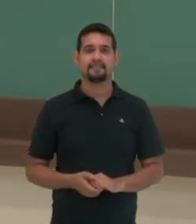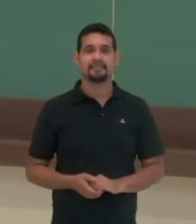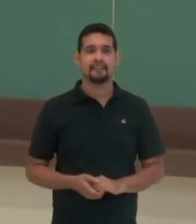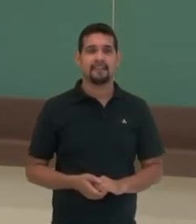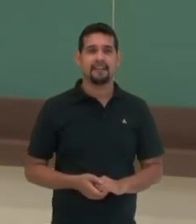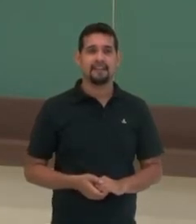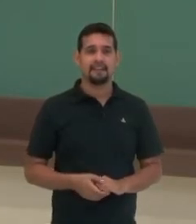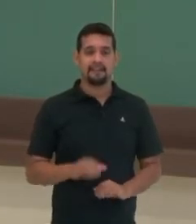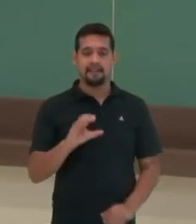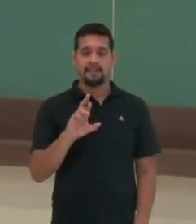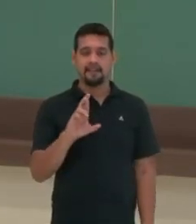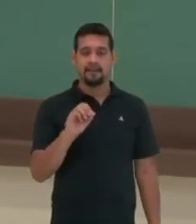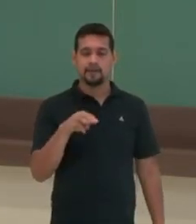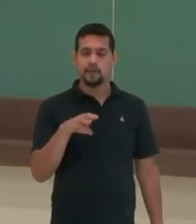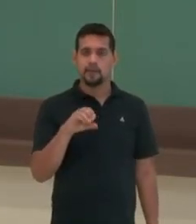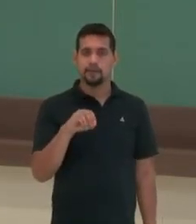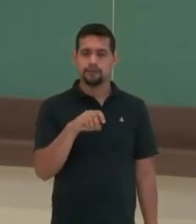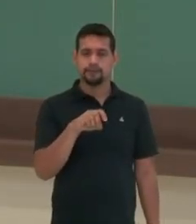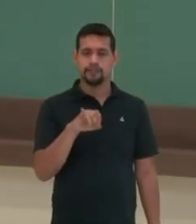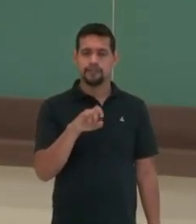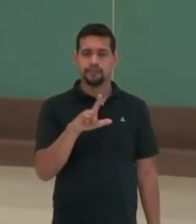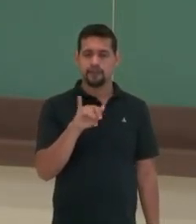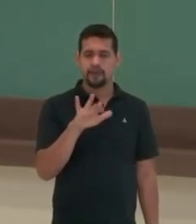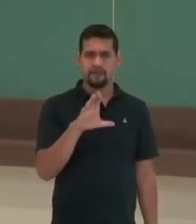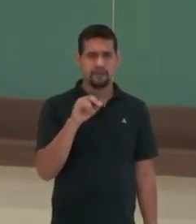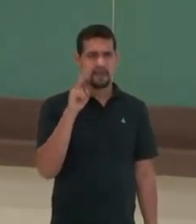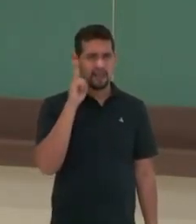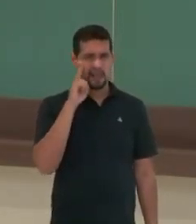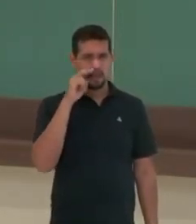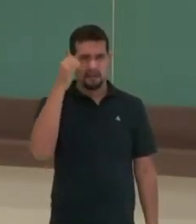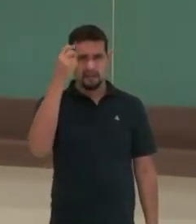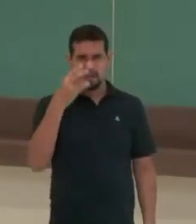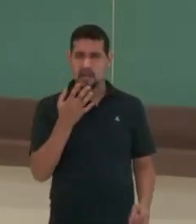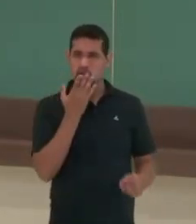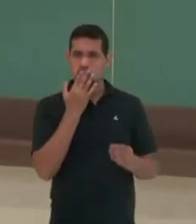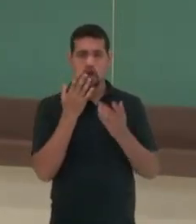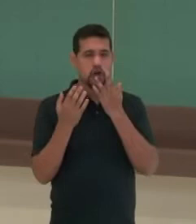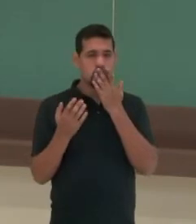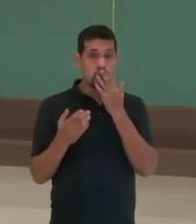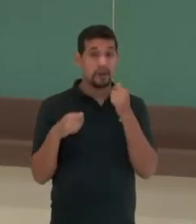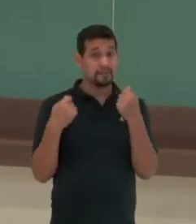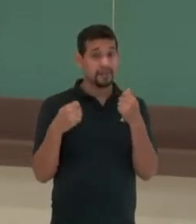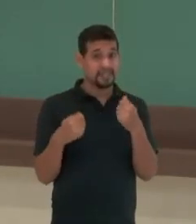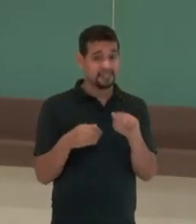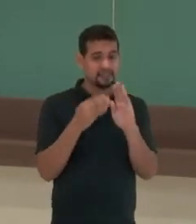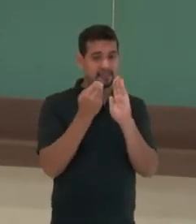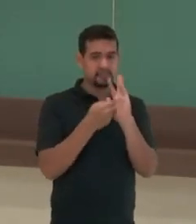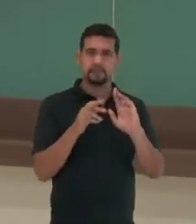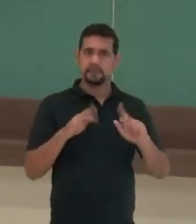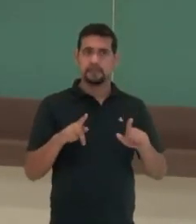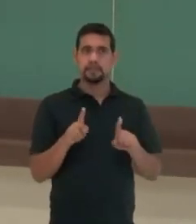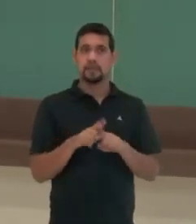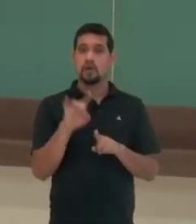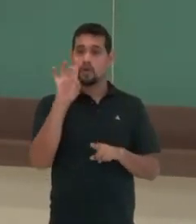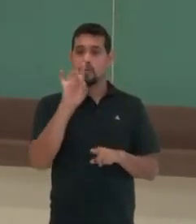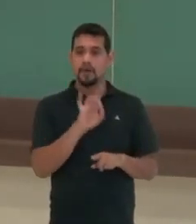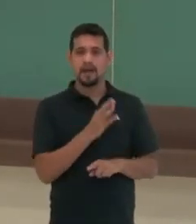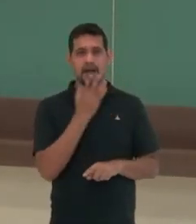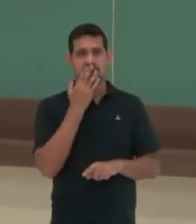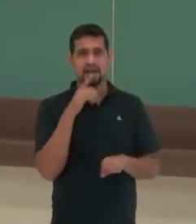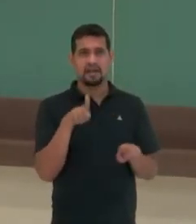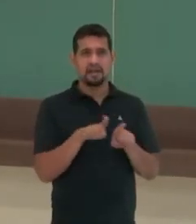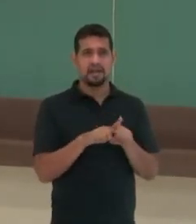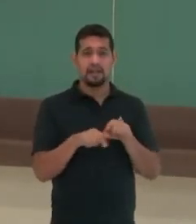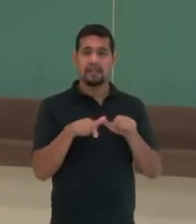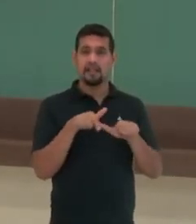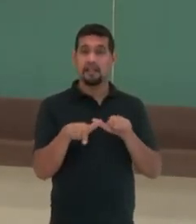Na cromoxilogravura são usadas várias matrizes. Lembra que a professora falou que cada cor precisa de uma matriz, né? Então, uma para cada cor, impressa através